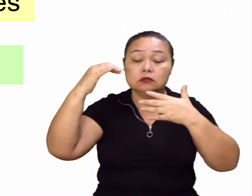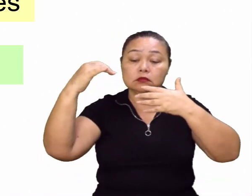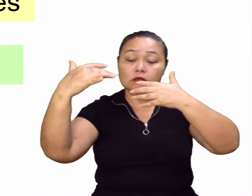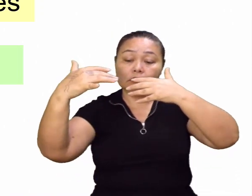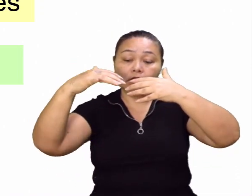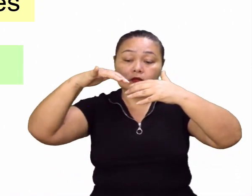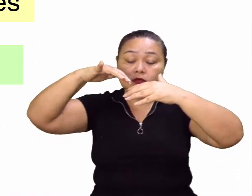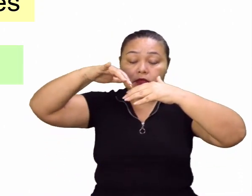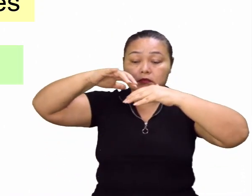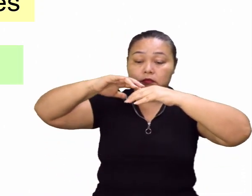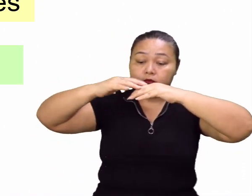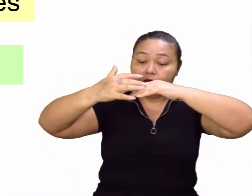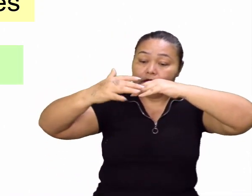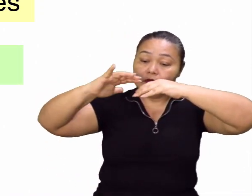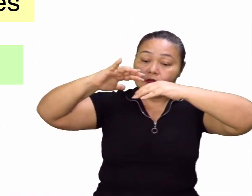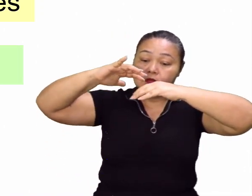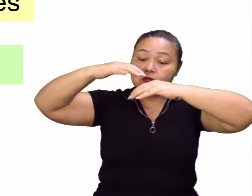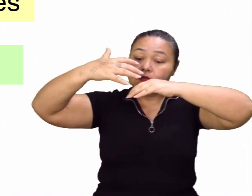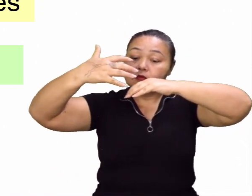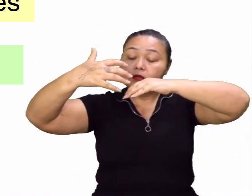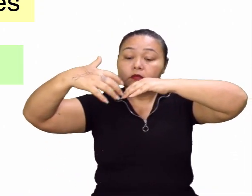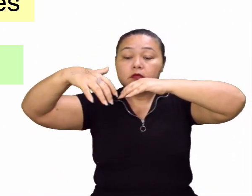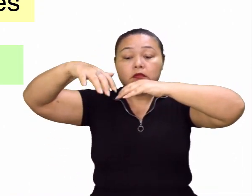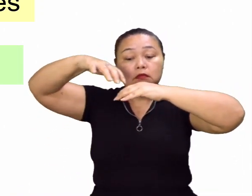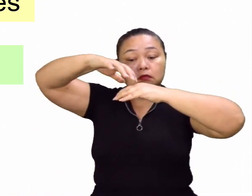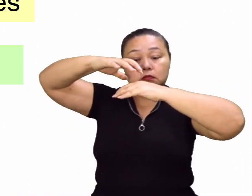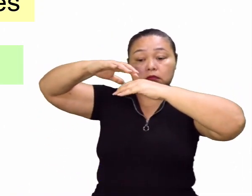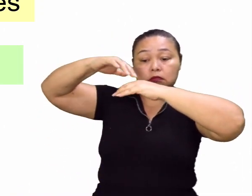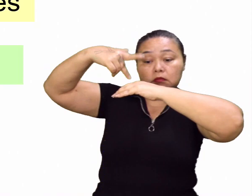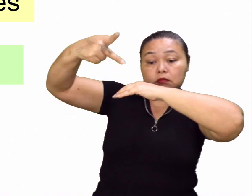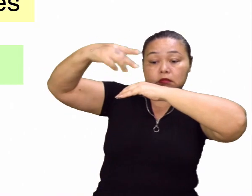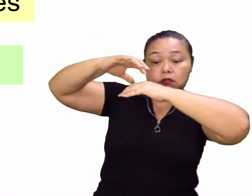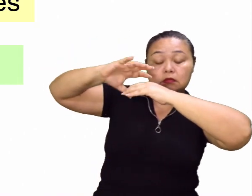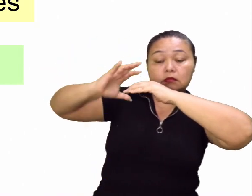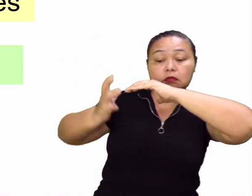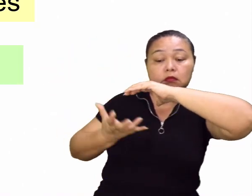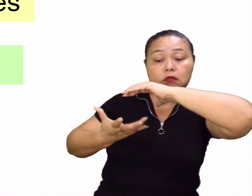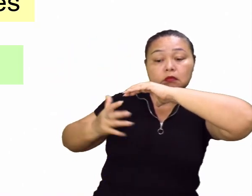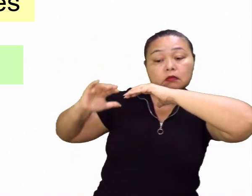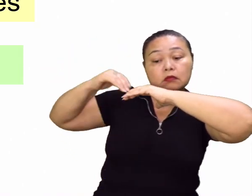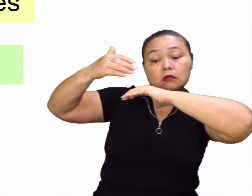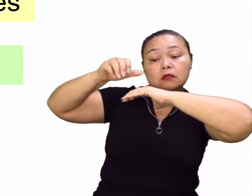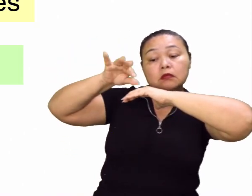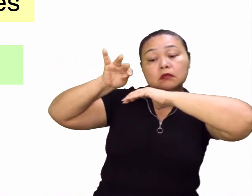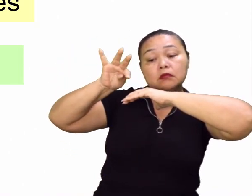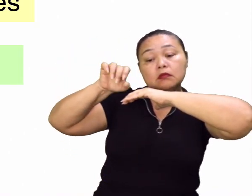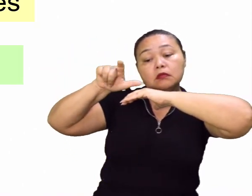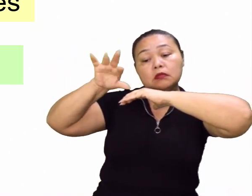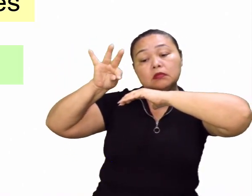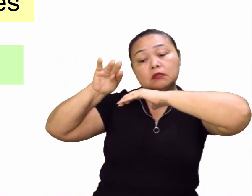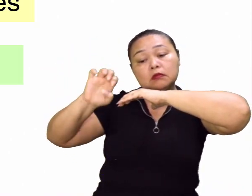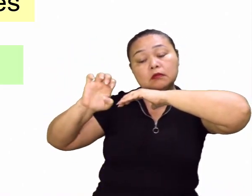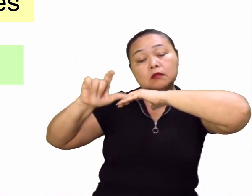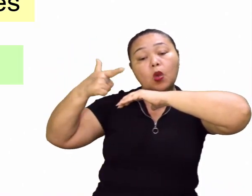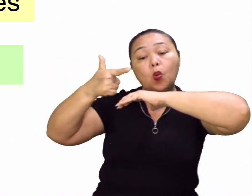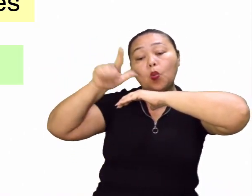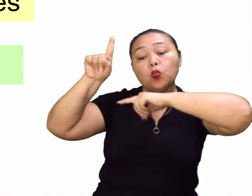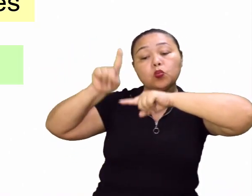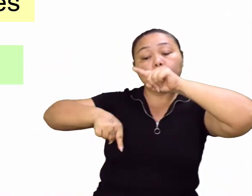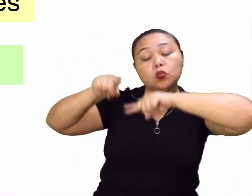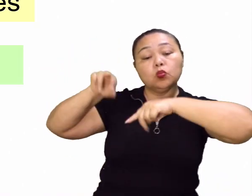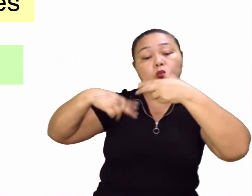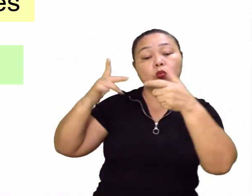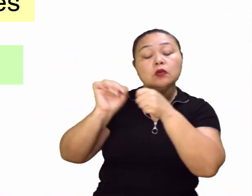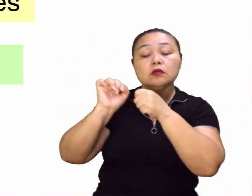de satélite. Exato. É isso? Beleza. Aí nós temos outros recursos tecnológicos